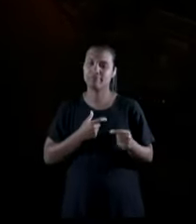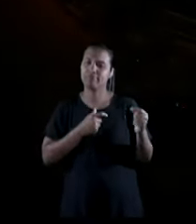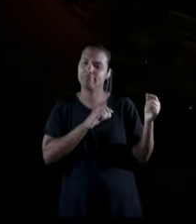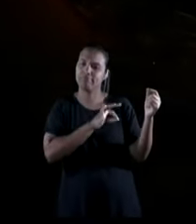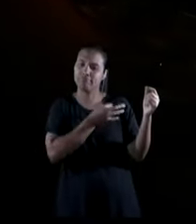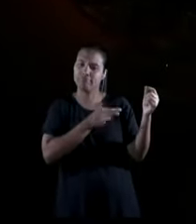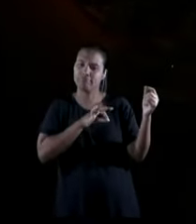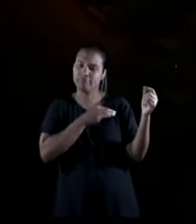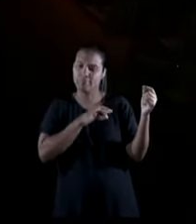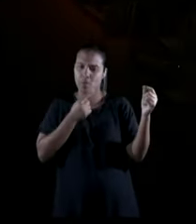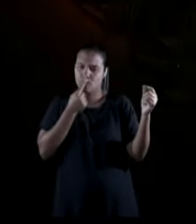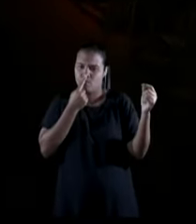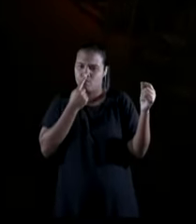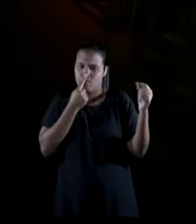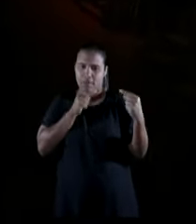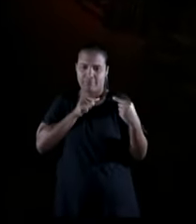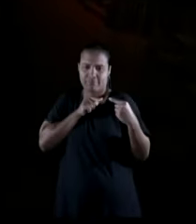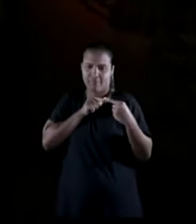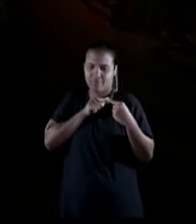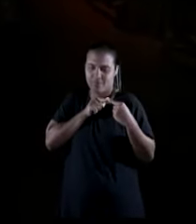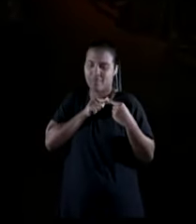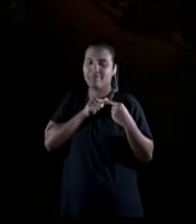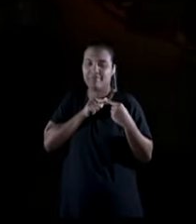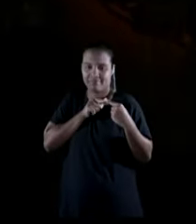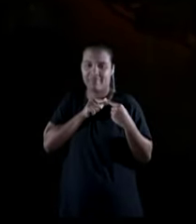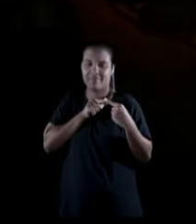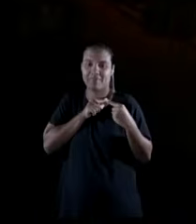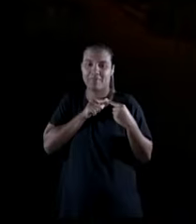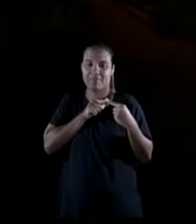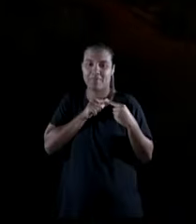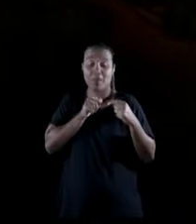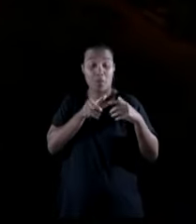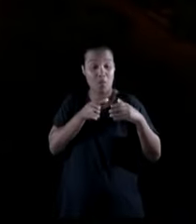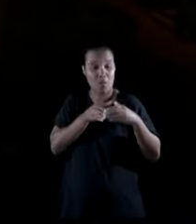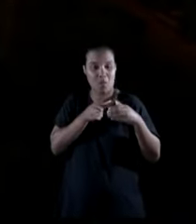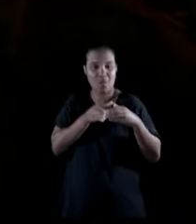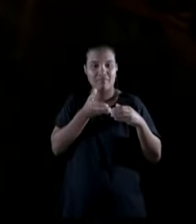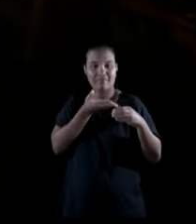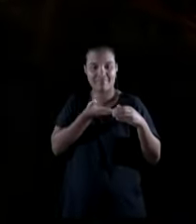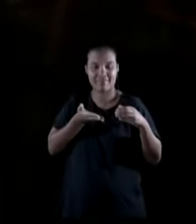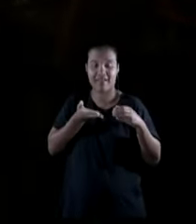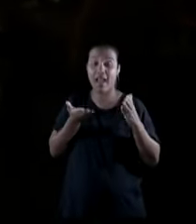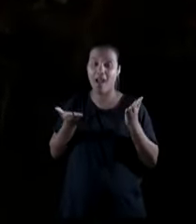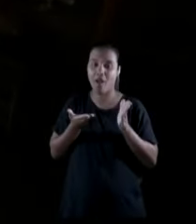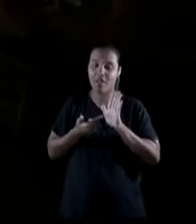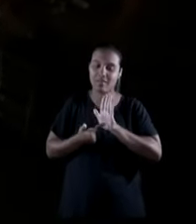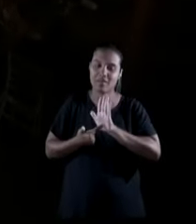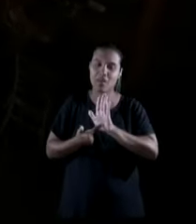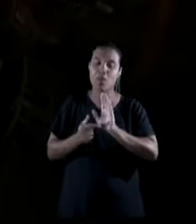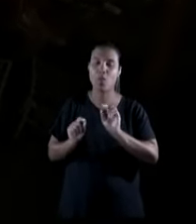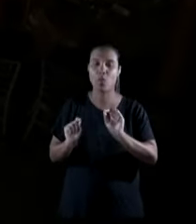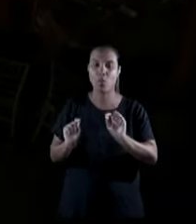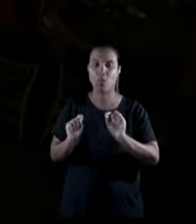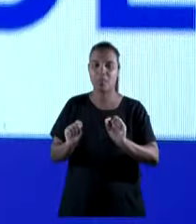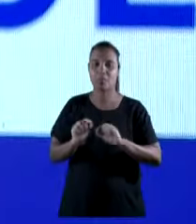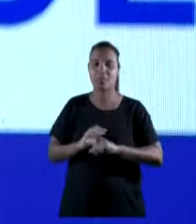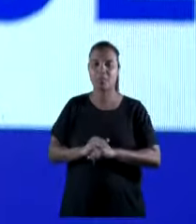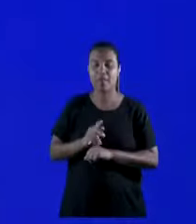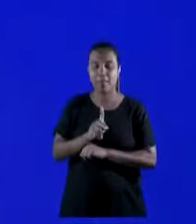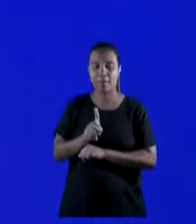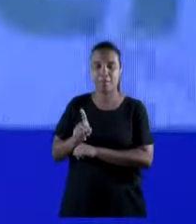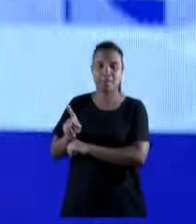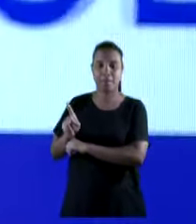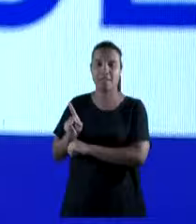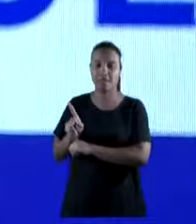verdadeiro trabalho em equipe com esse timaço. E agora, para dar sequência, eu chamo ao palco o presidente da